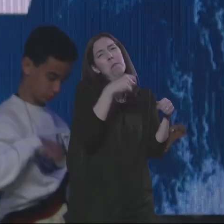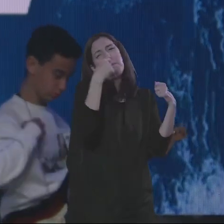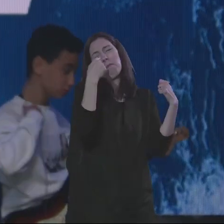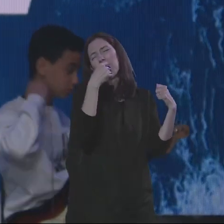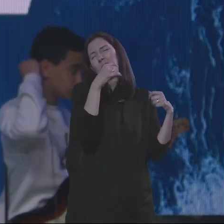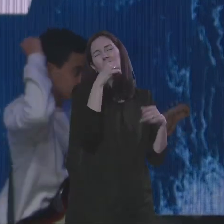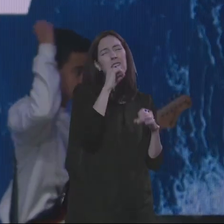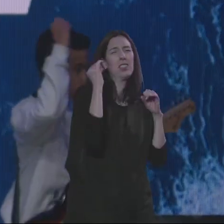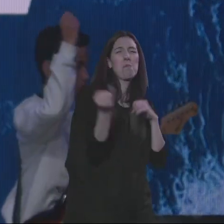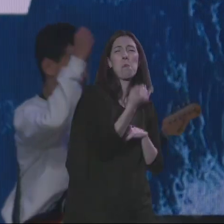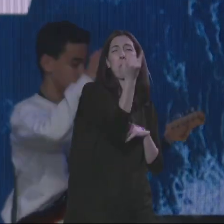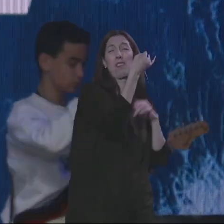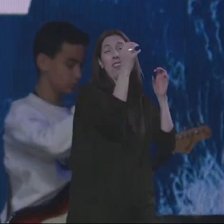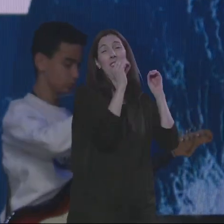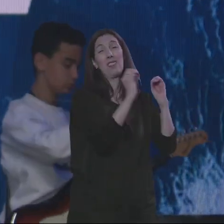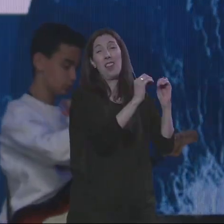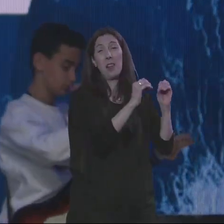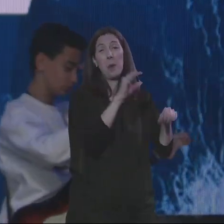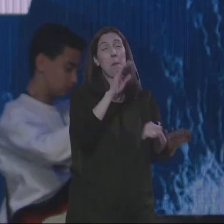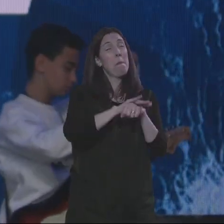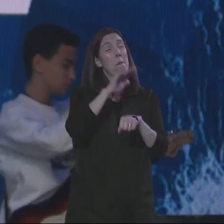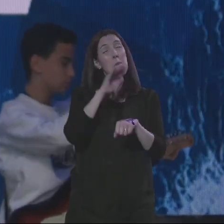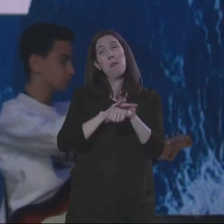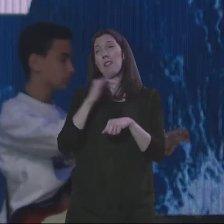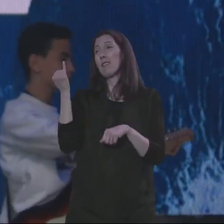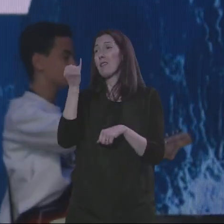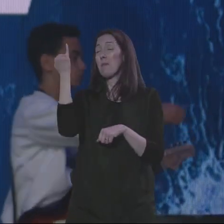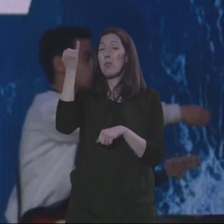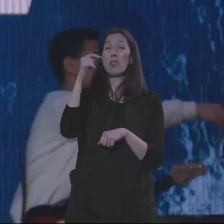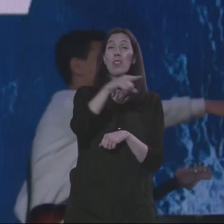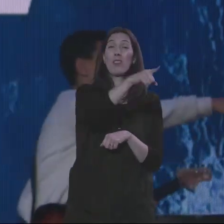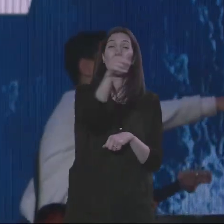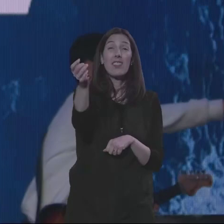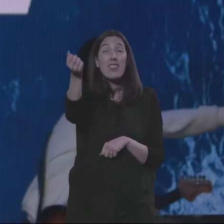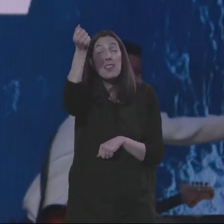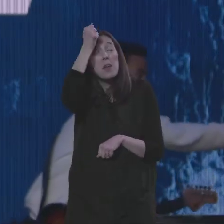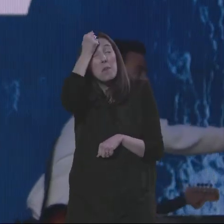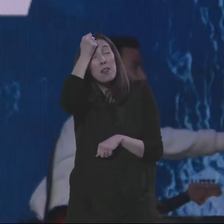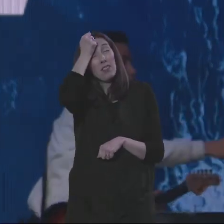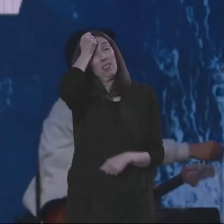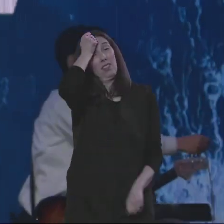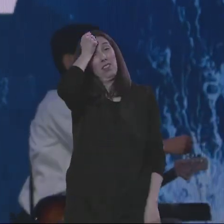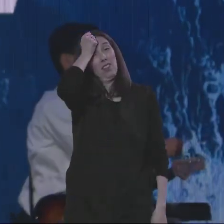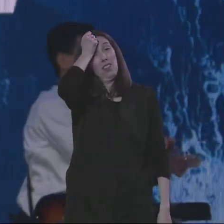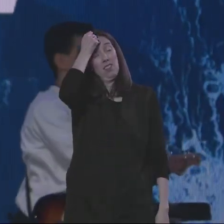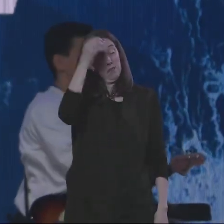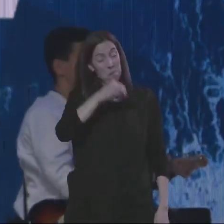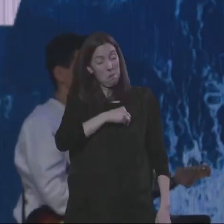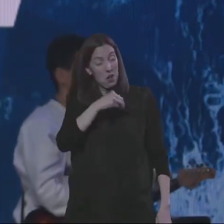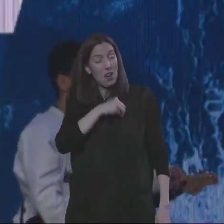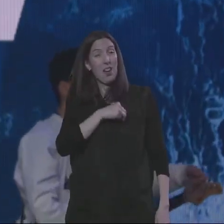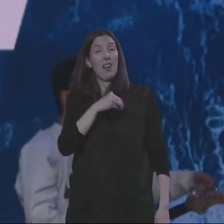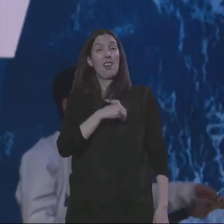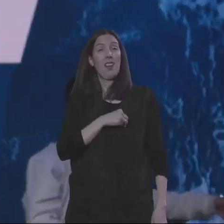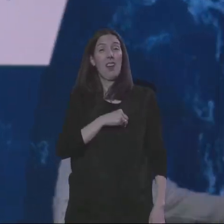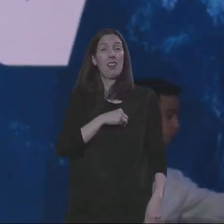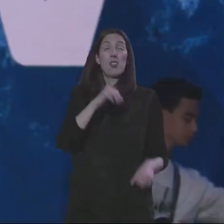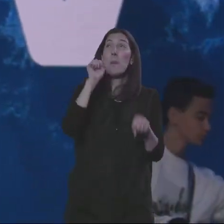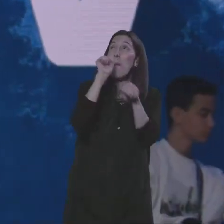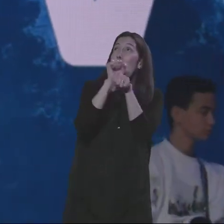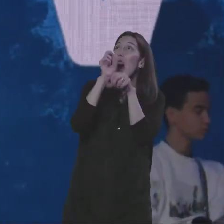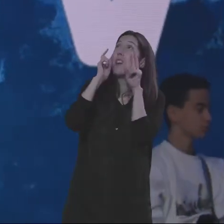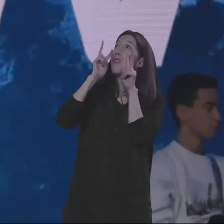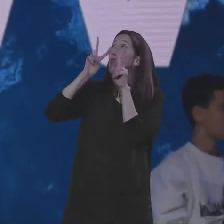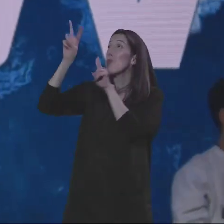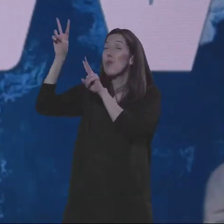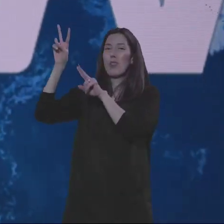perto de fazer Jesus conhecido, e você quer se arrepender disso, se arrepender do pecado de parar de olhar para